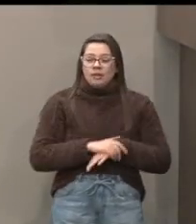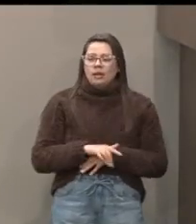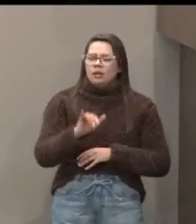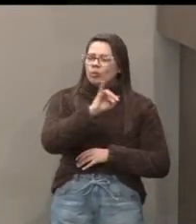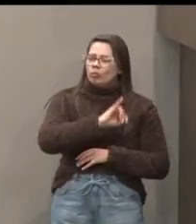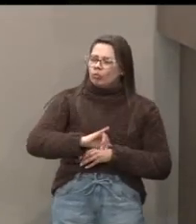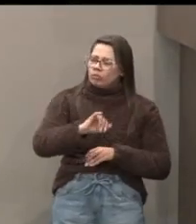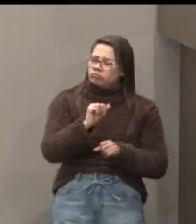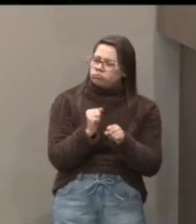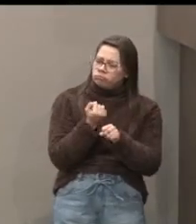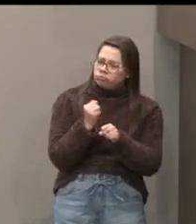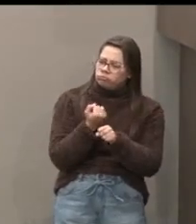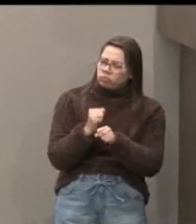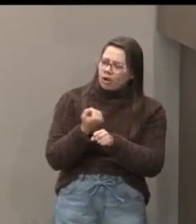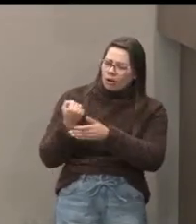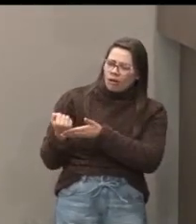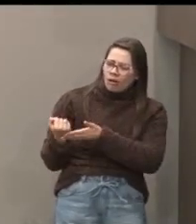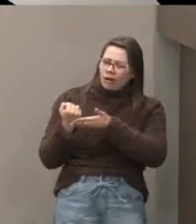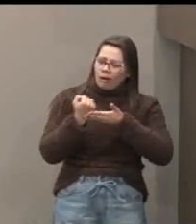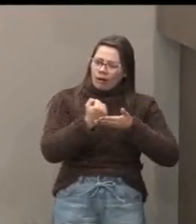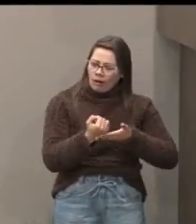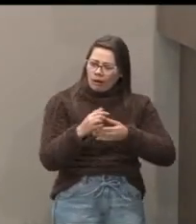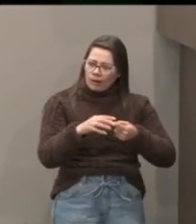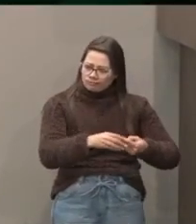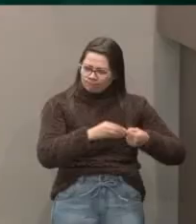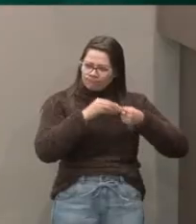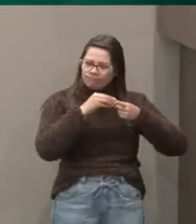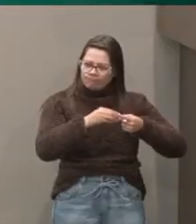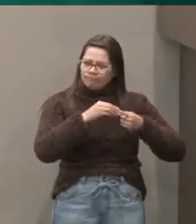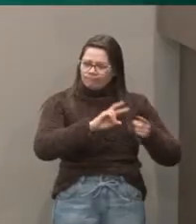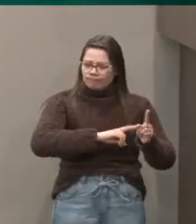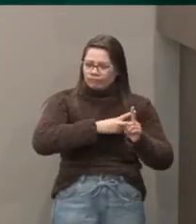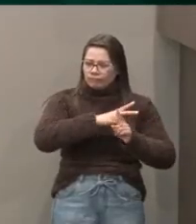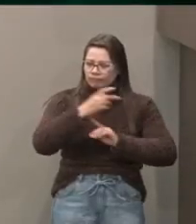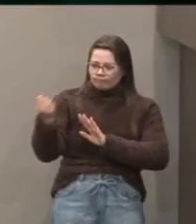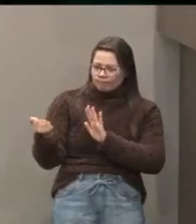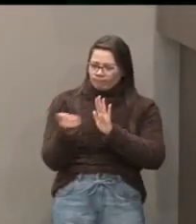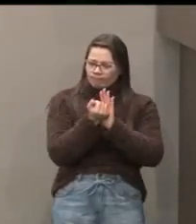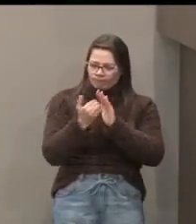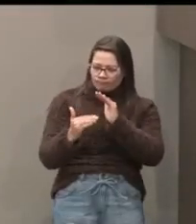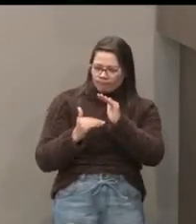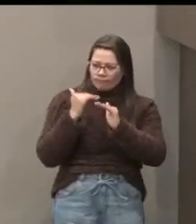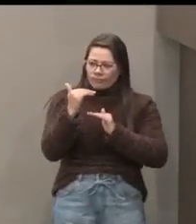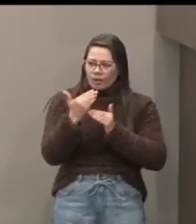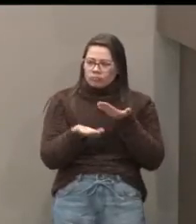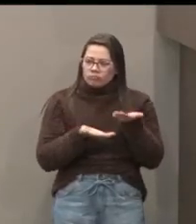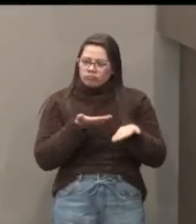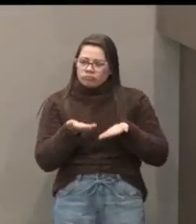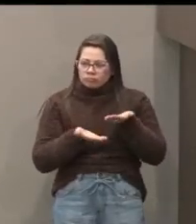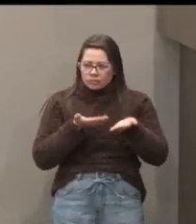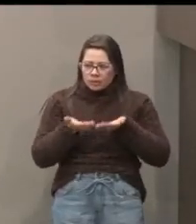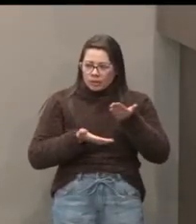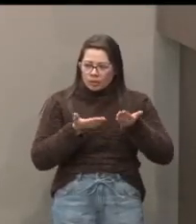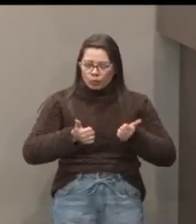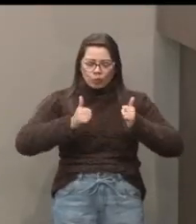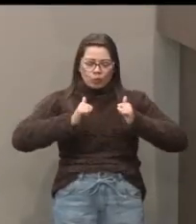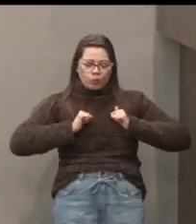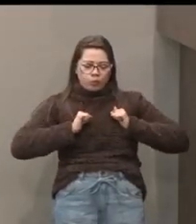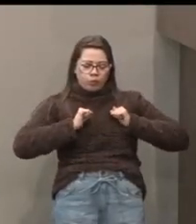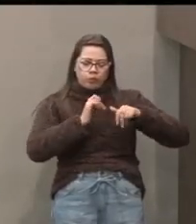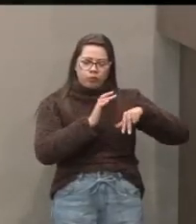importante obra carrega o DNA da inovação e foi um marco que elevou o padrão de atendimento e o conforto dos